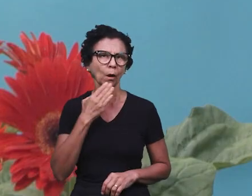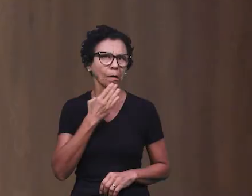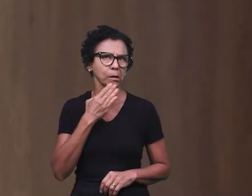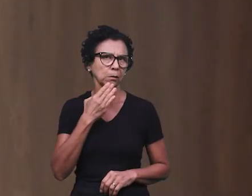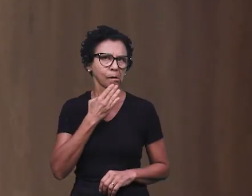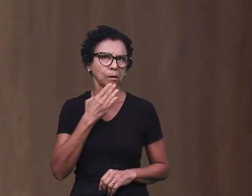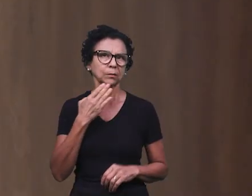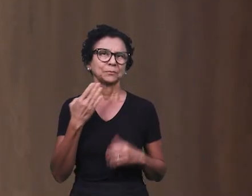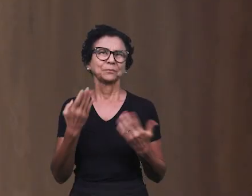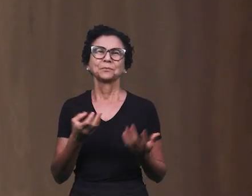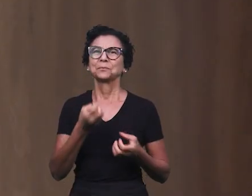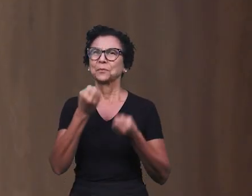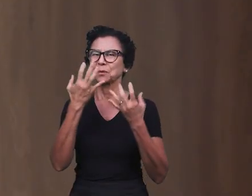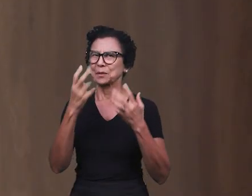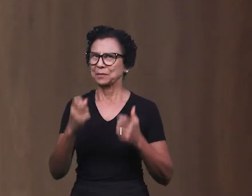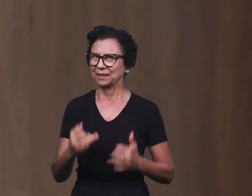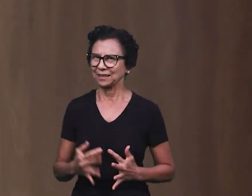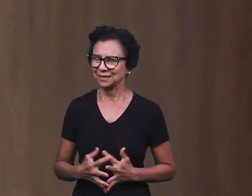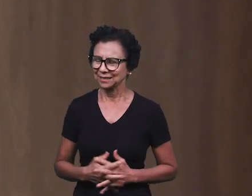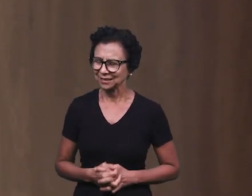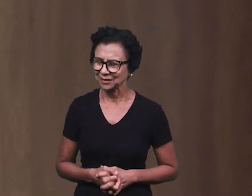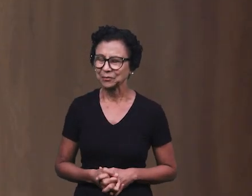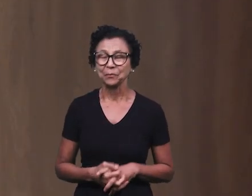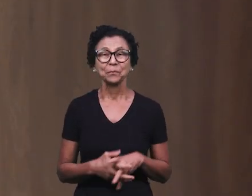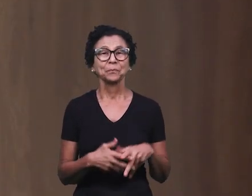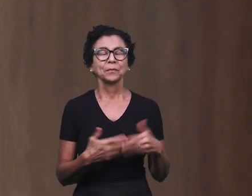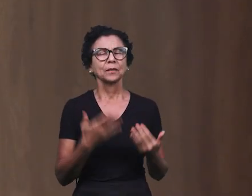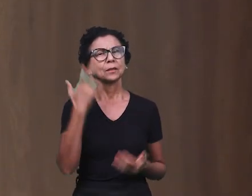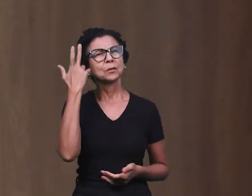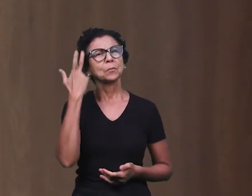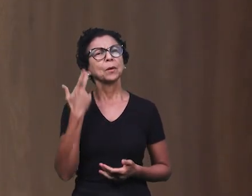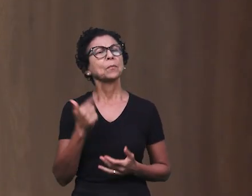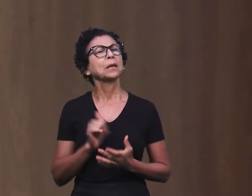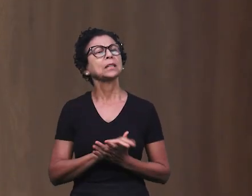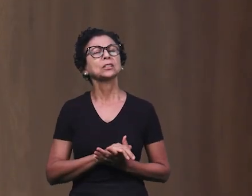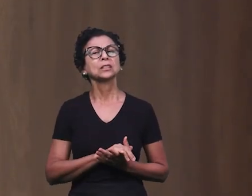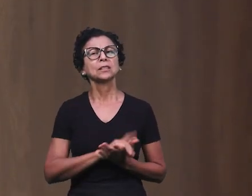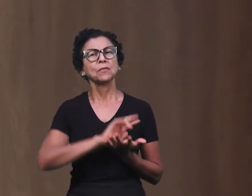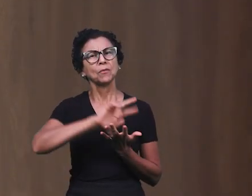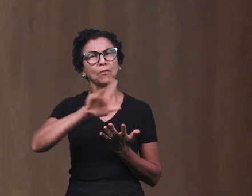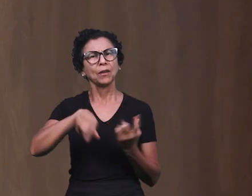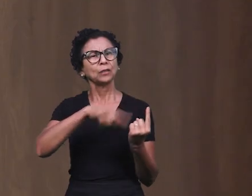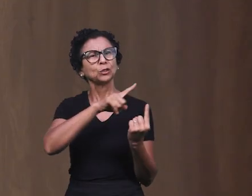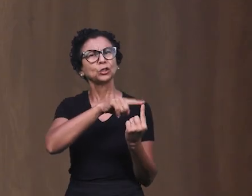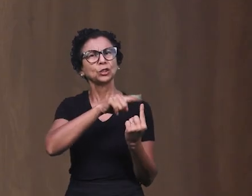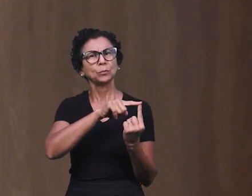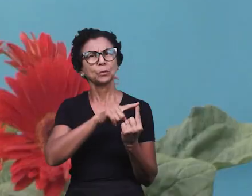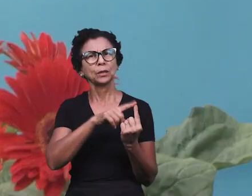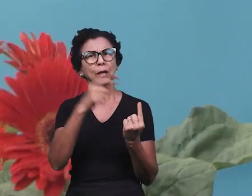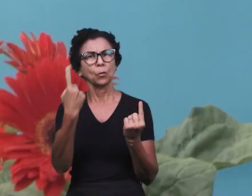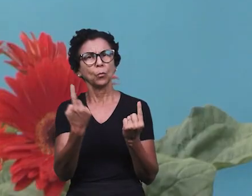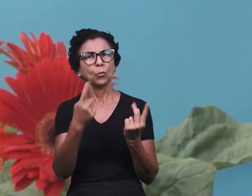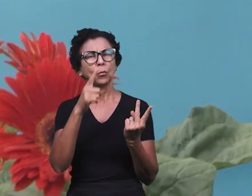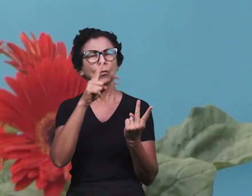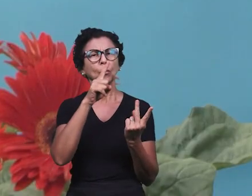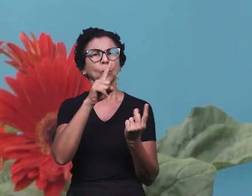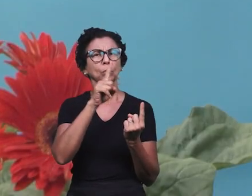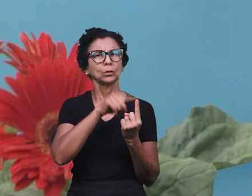Sim, muito bom essa explicação. E aí, normalmente elas são chamadas de tipo 1, tipo 2, não é?